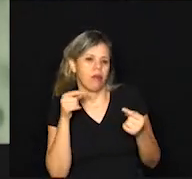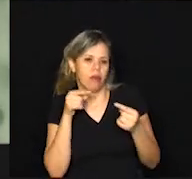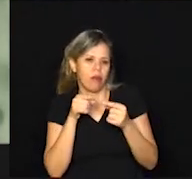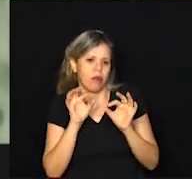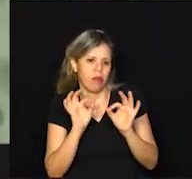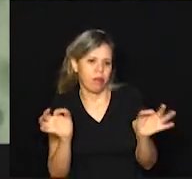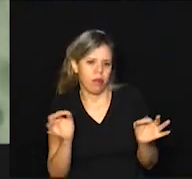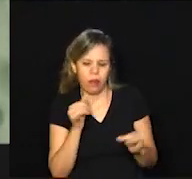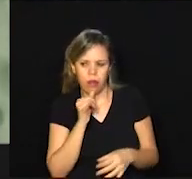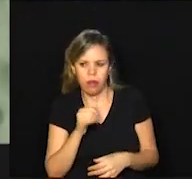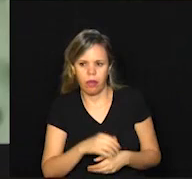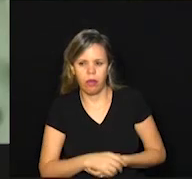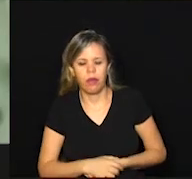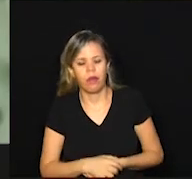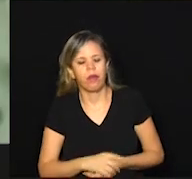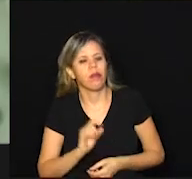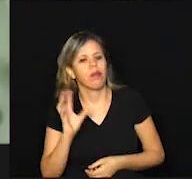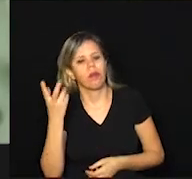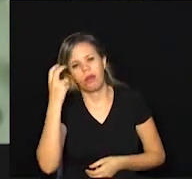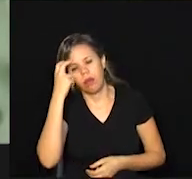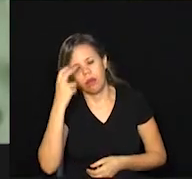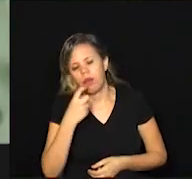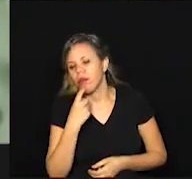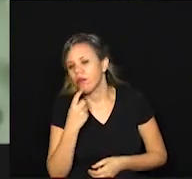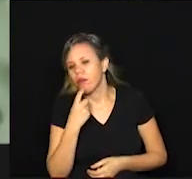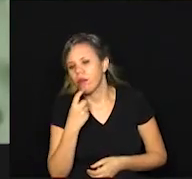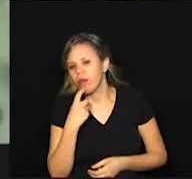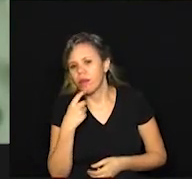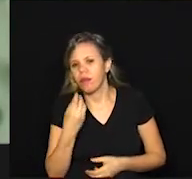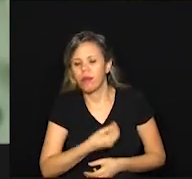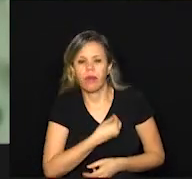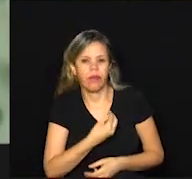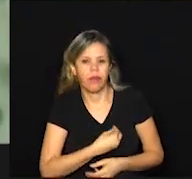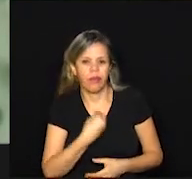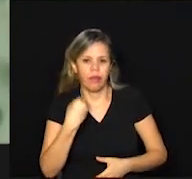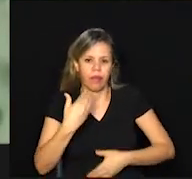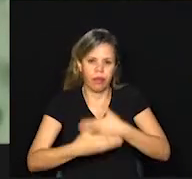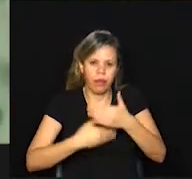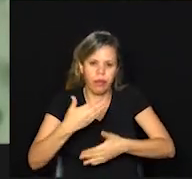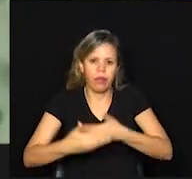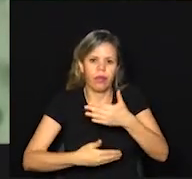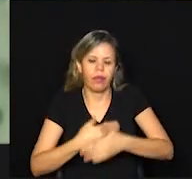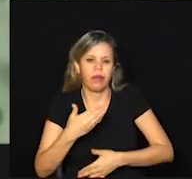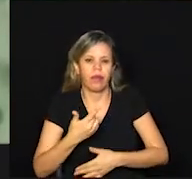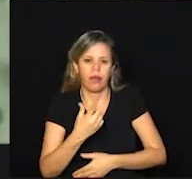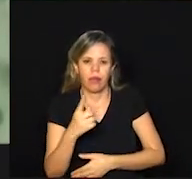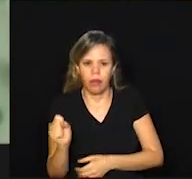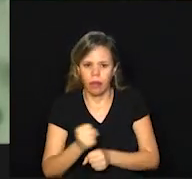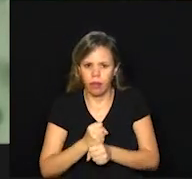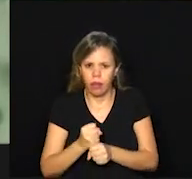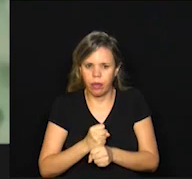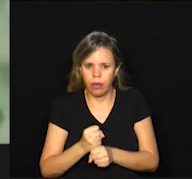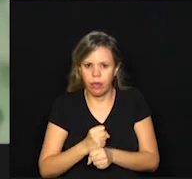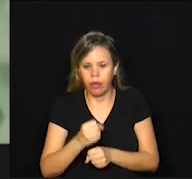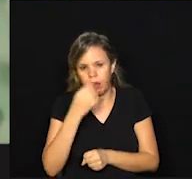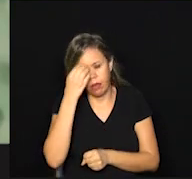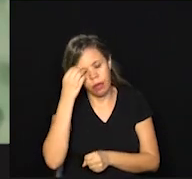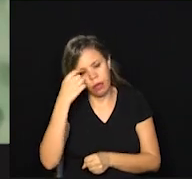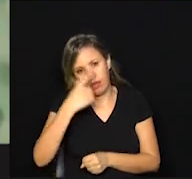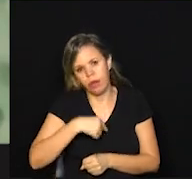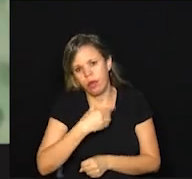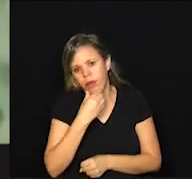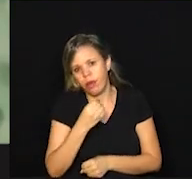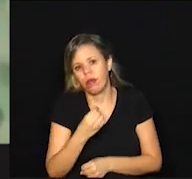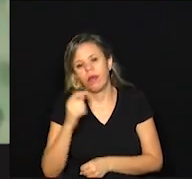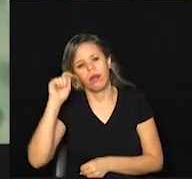muito e o que é cultura de Campinas vem vivendo ao longo desses 10 anos né o sou um homem preto